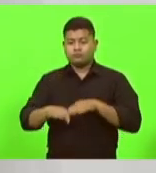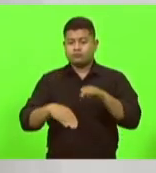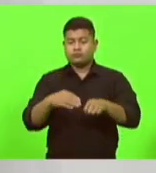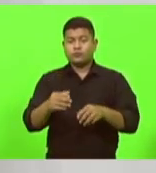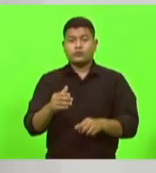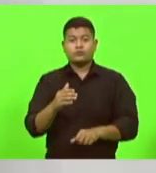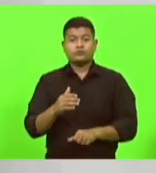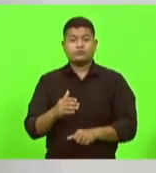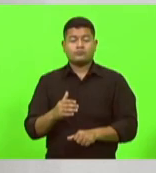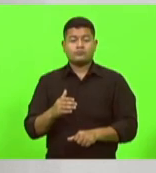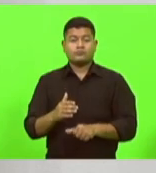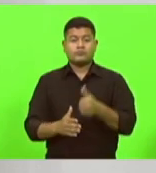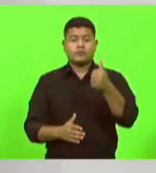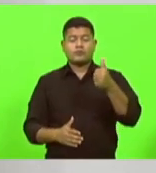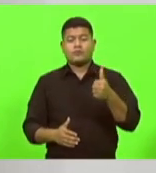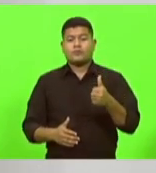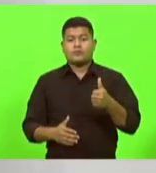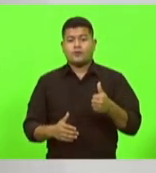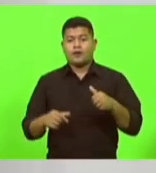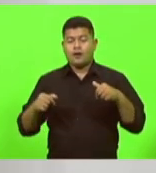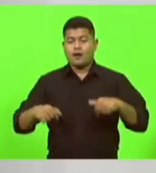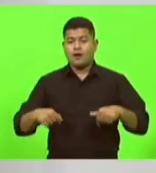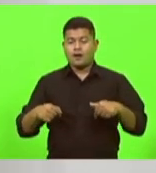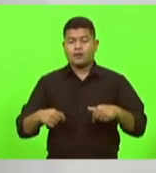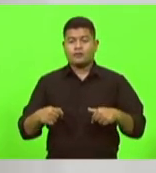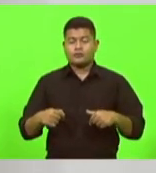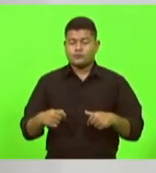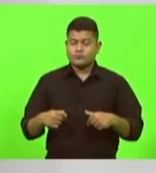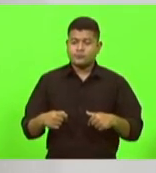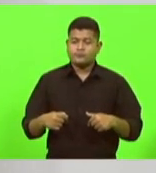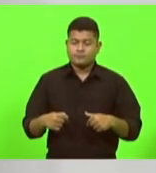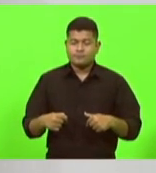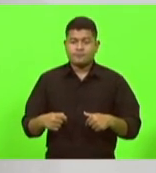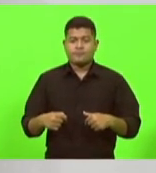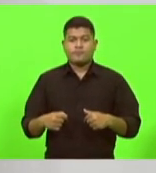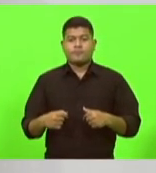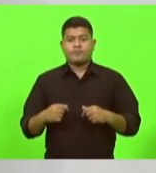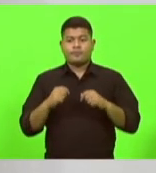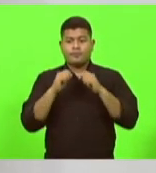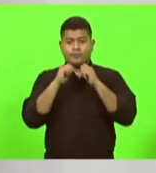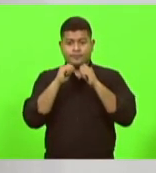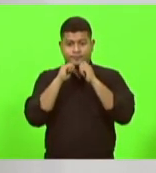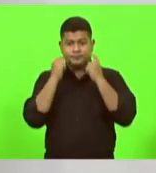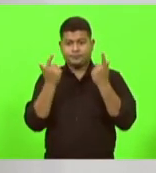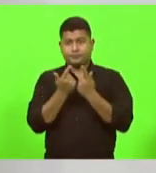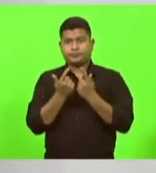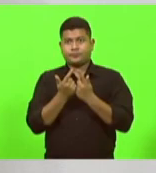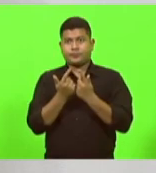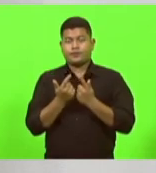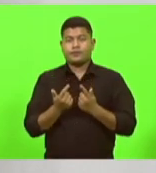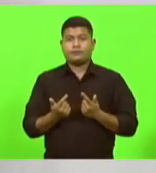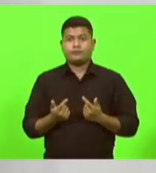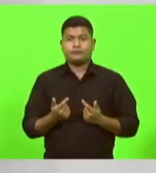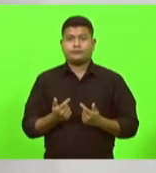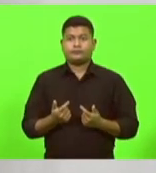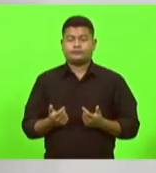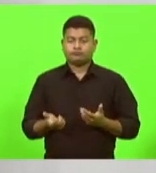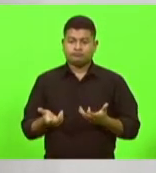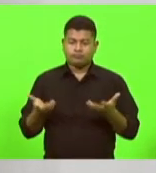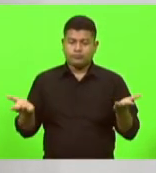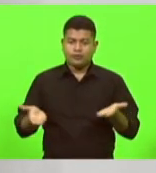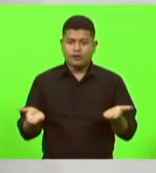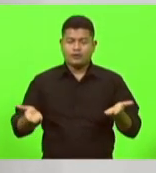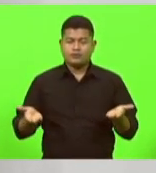seguir nesta casa. Chegou o dia, conselheiro Erneus, de lhe agradecer e